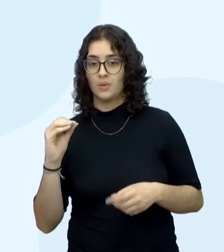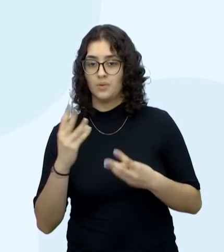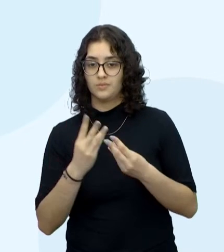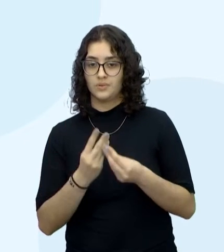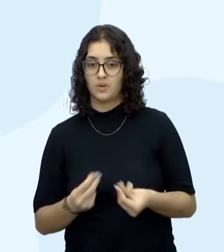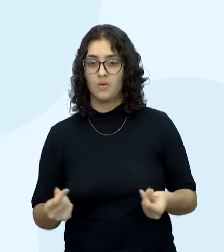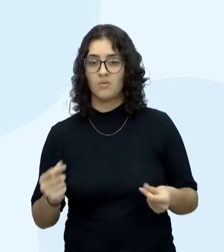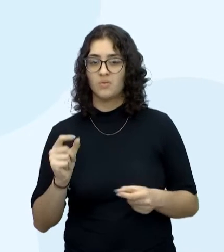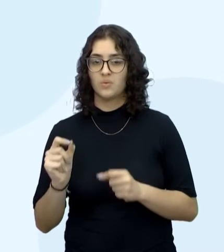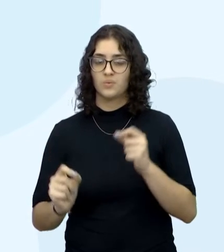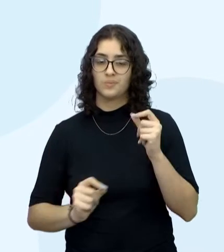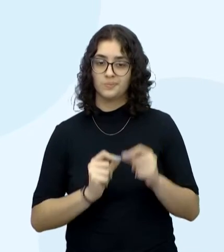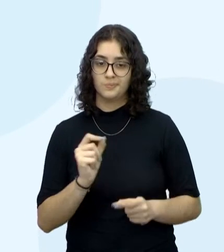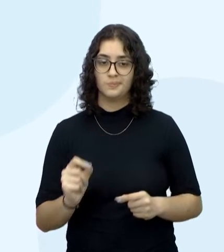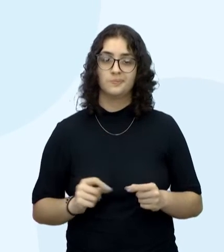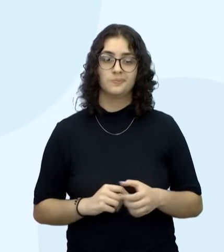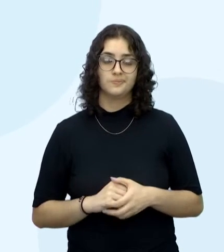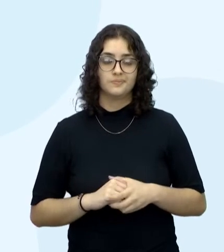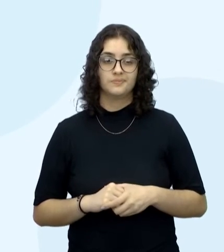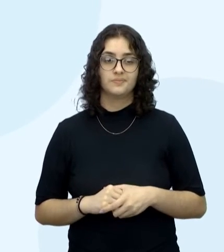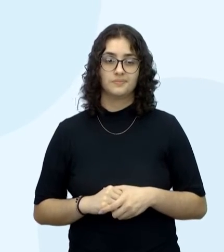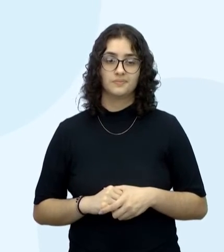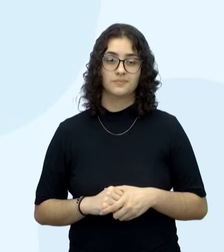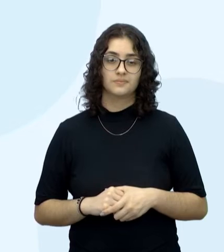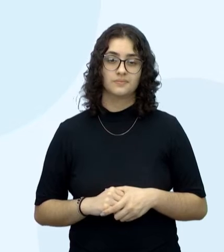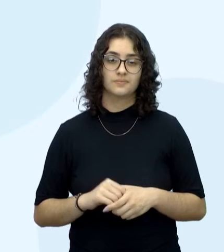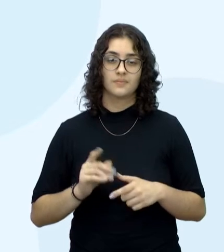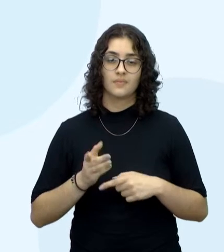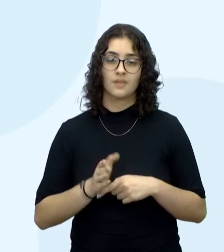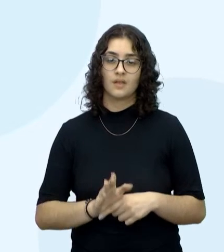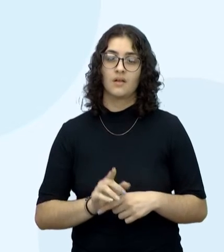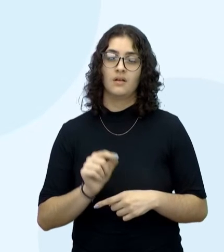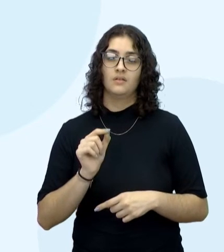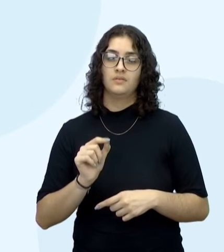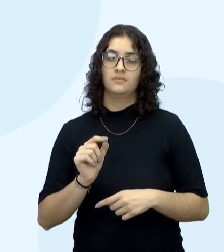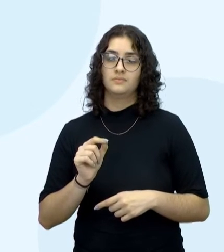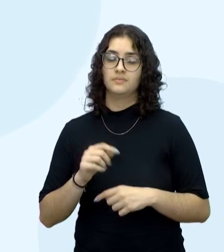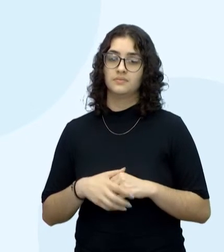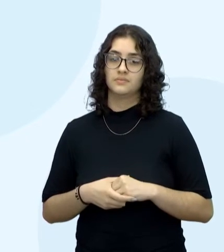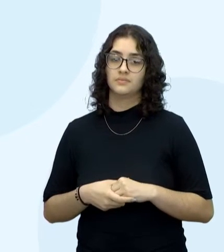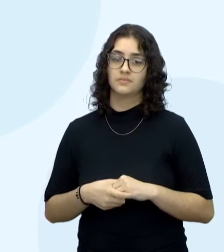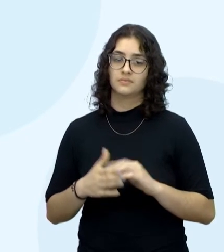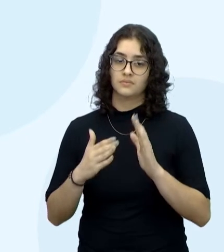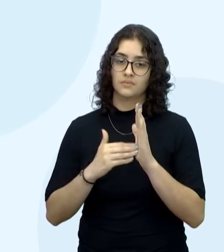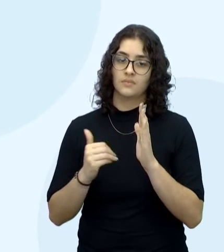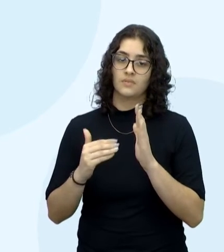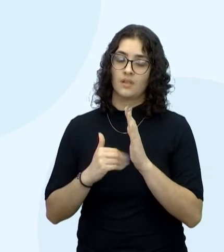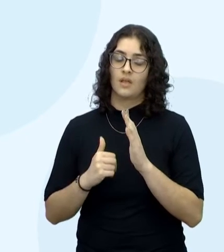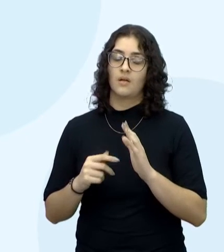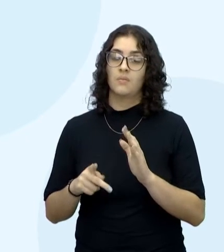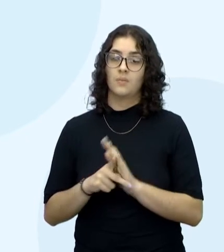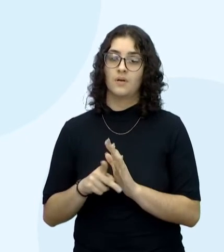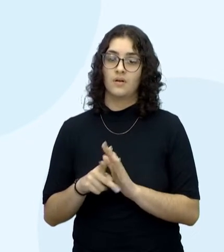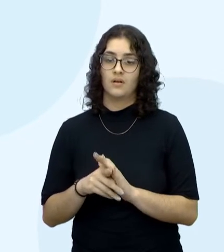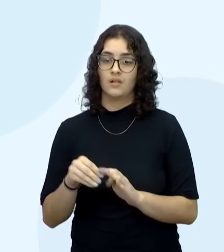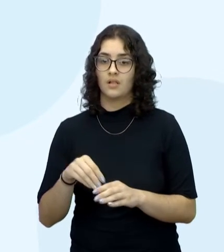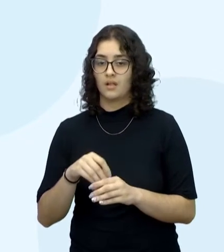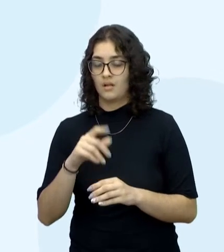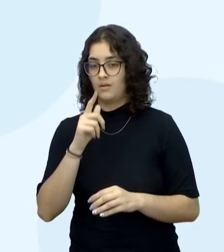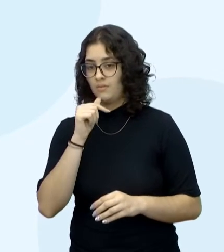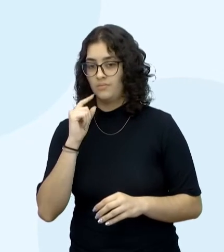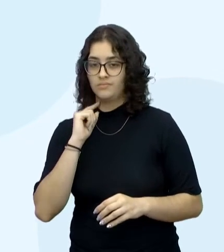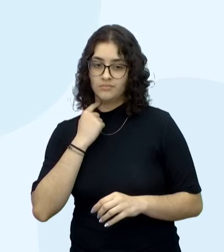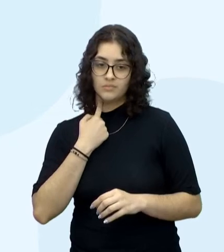bioadsorventes. O que são esses bioadsorventes, né? Eles auxiliam na remoção de compostos contaminantes.